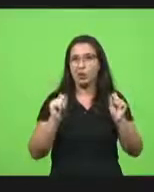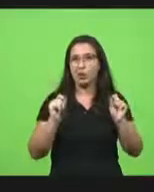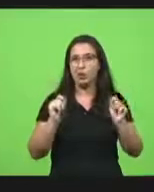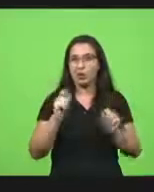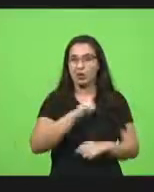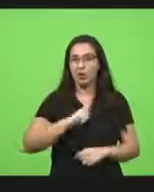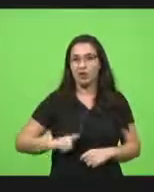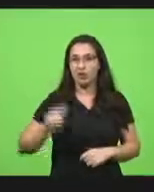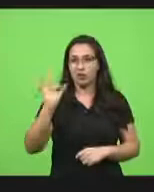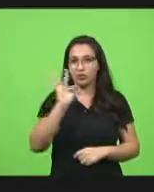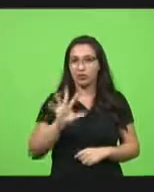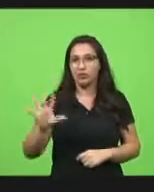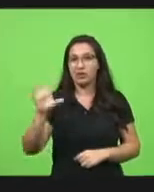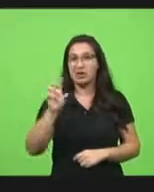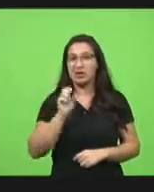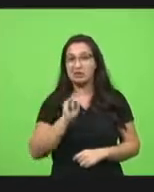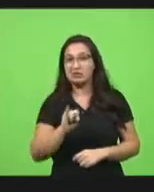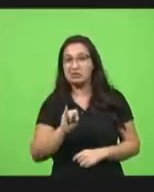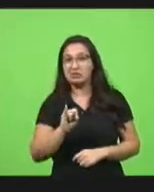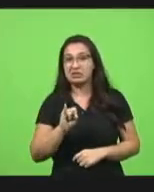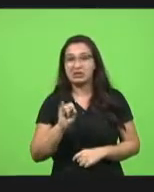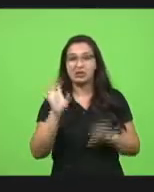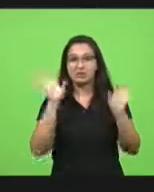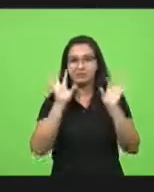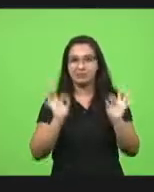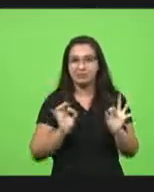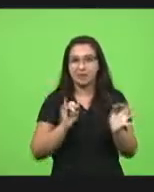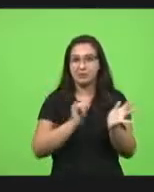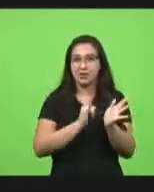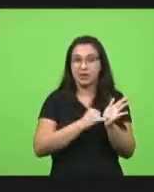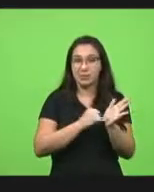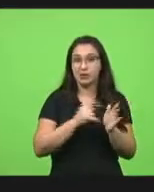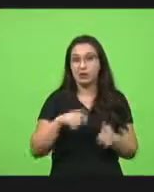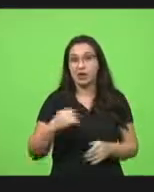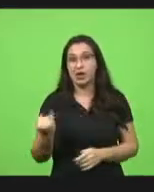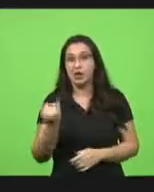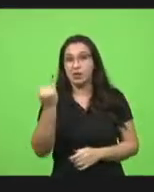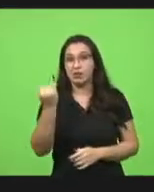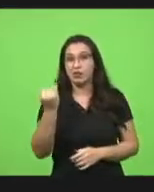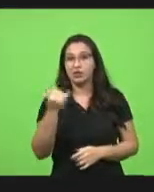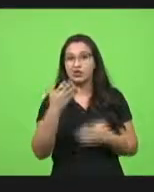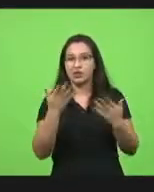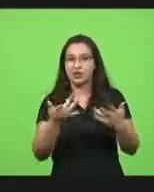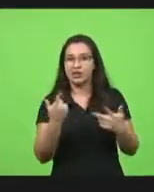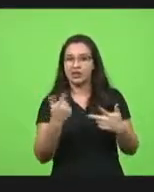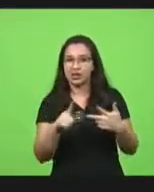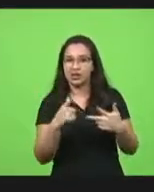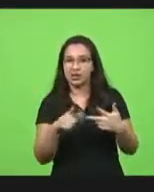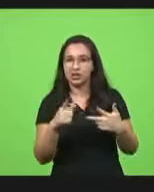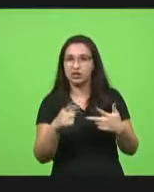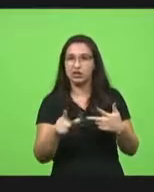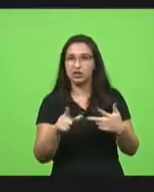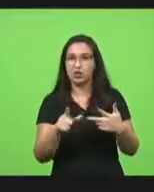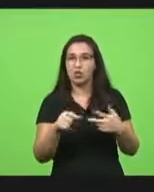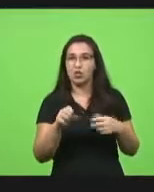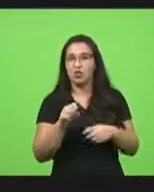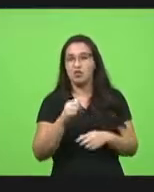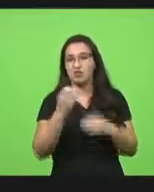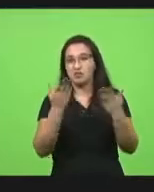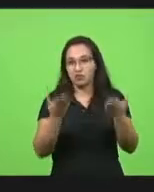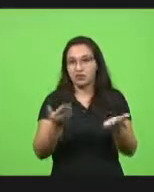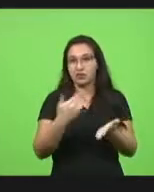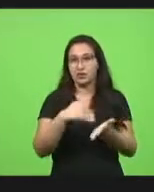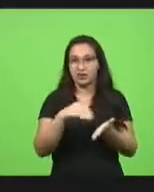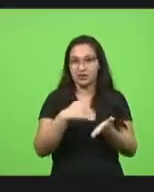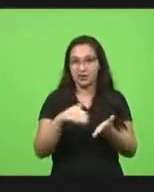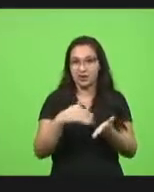federal, isso aí pouco nos importa. O que é importante é que o legislador, né? No caso, o senhor, nessa